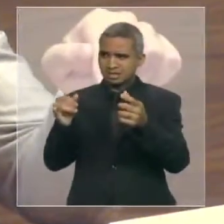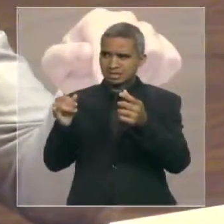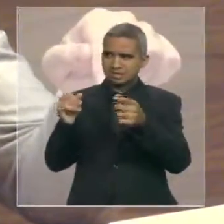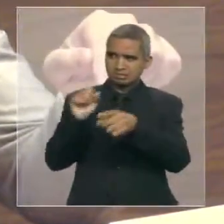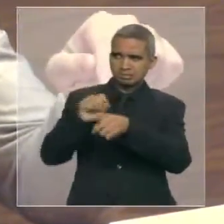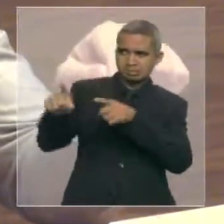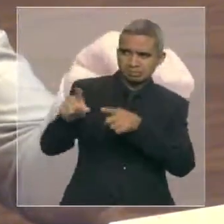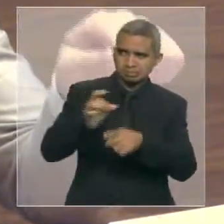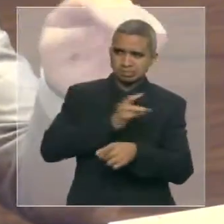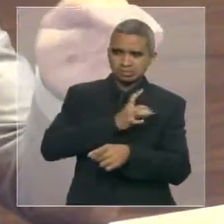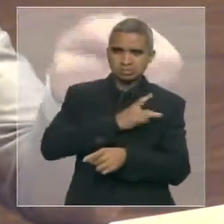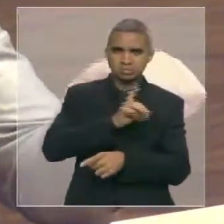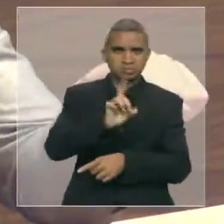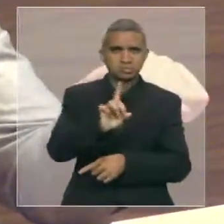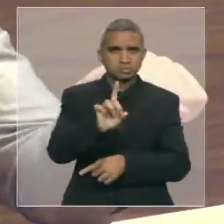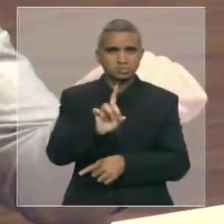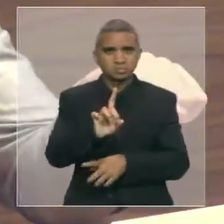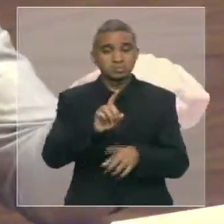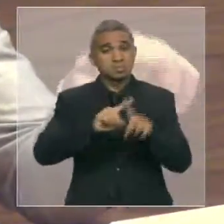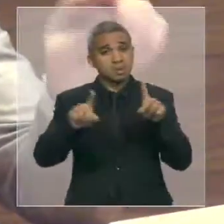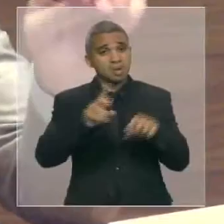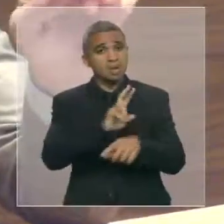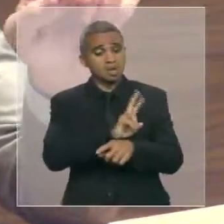Sim, mas ele inibe